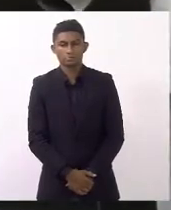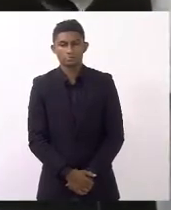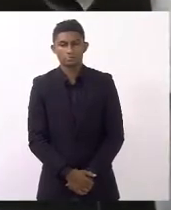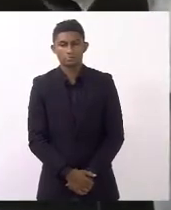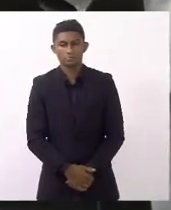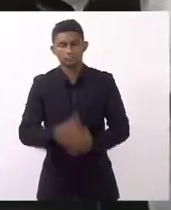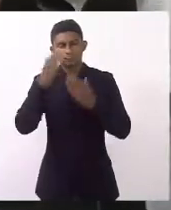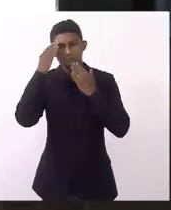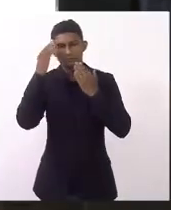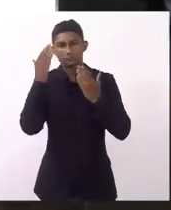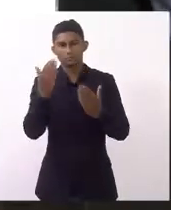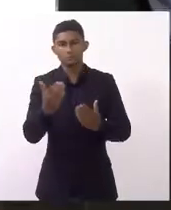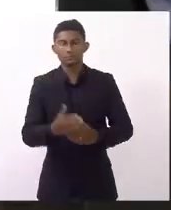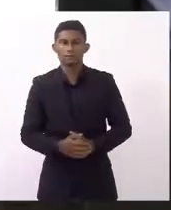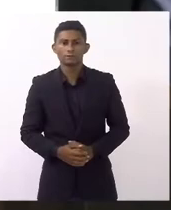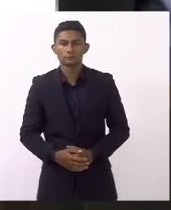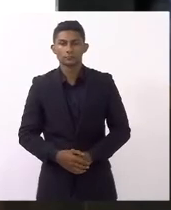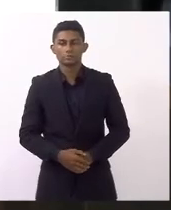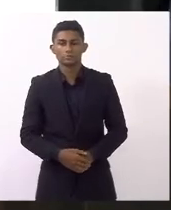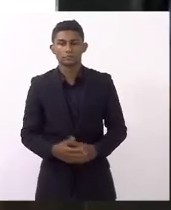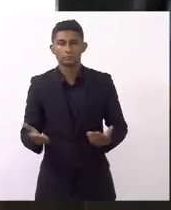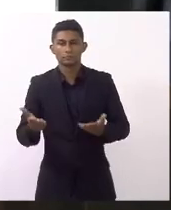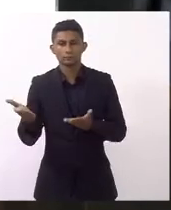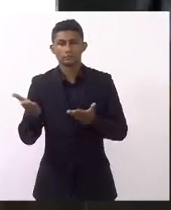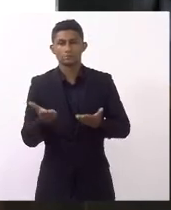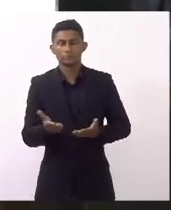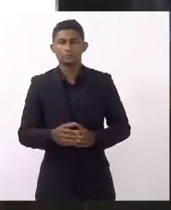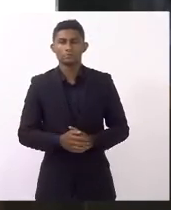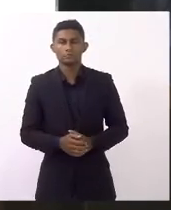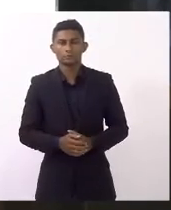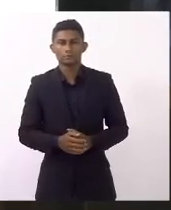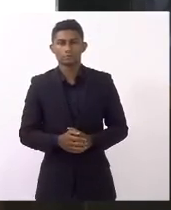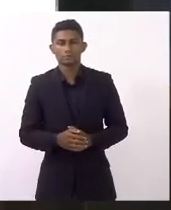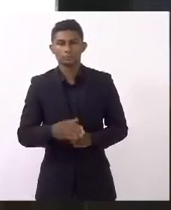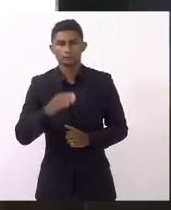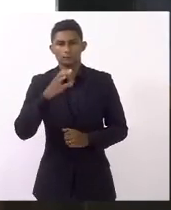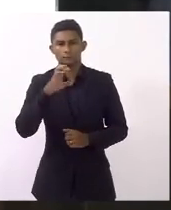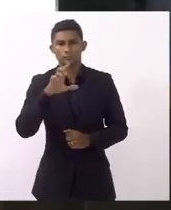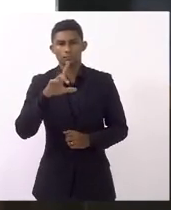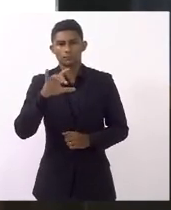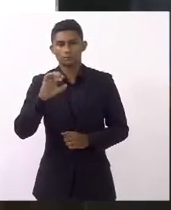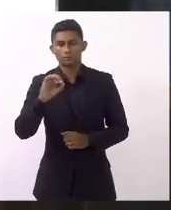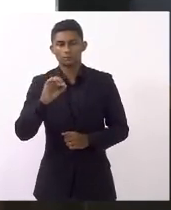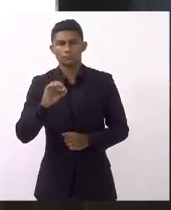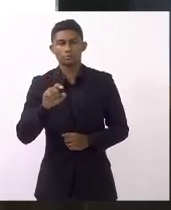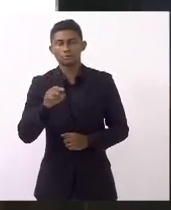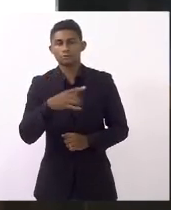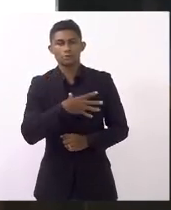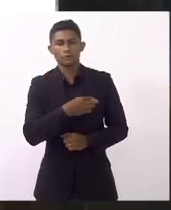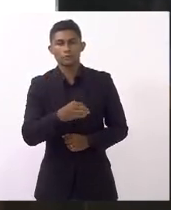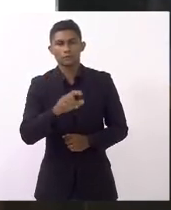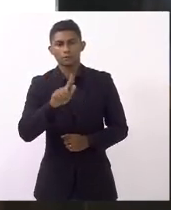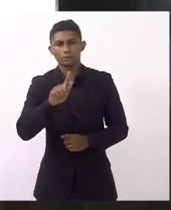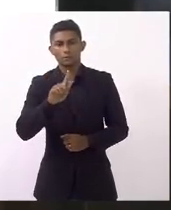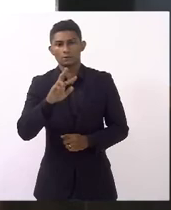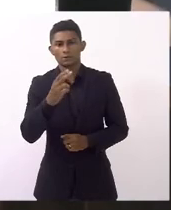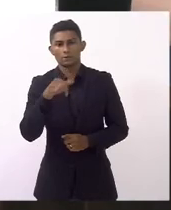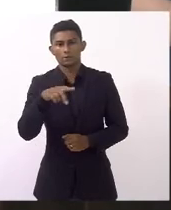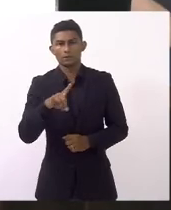é muito obrigada convido agora sério Oliveira do filho gigande